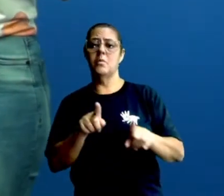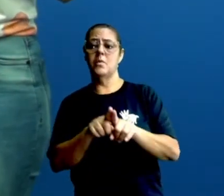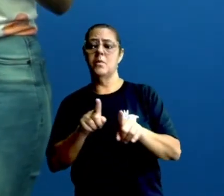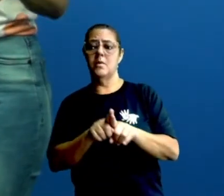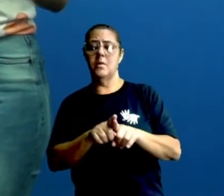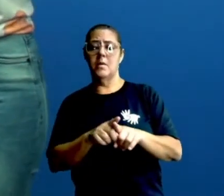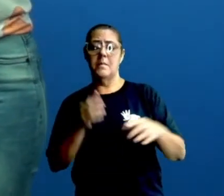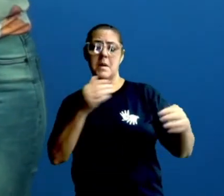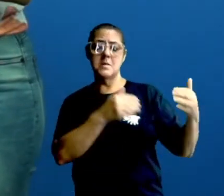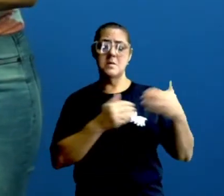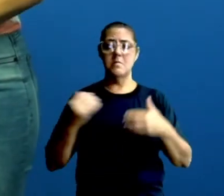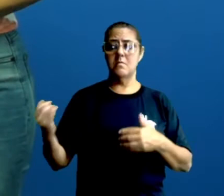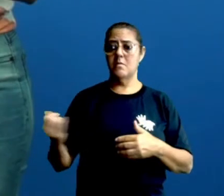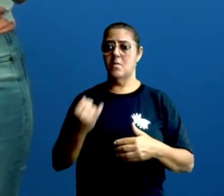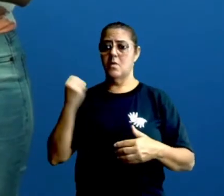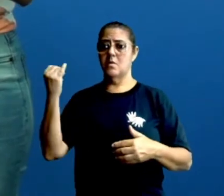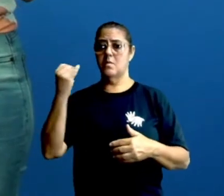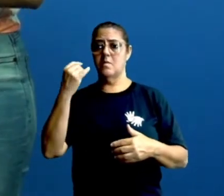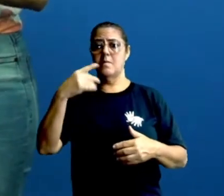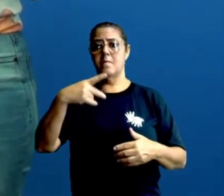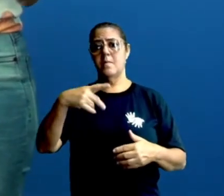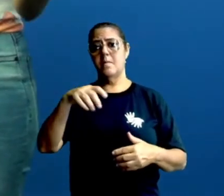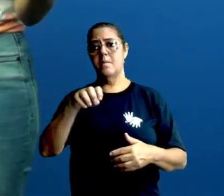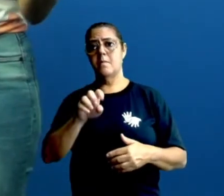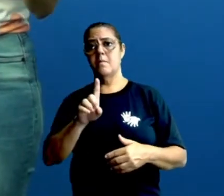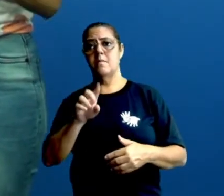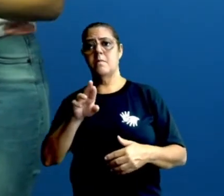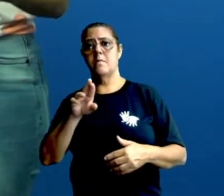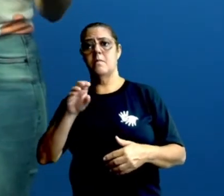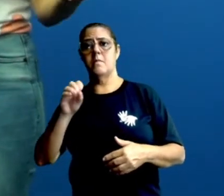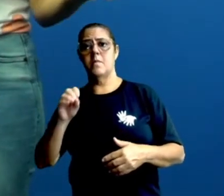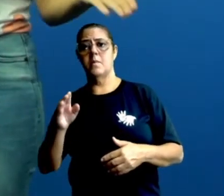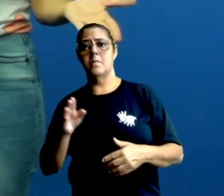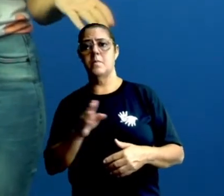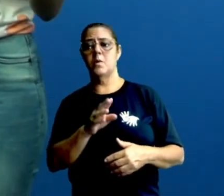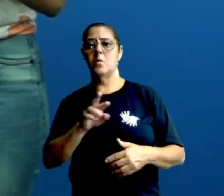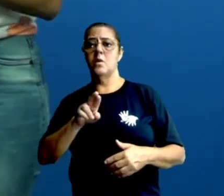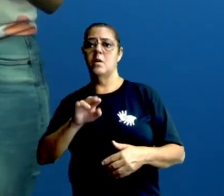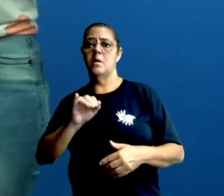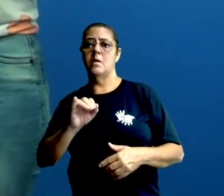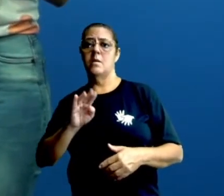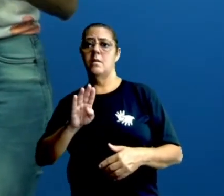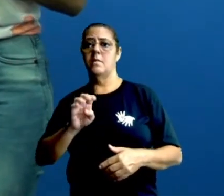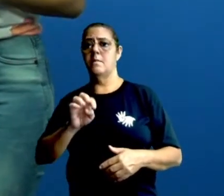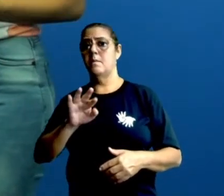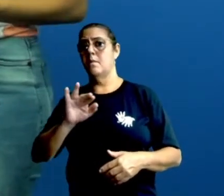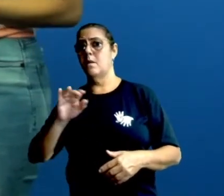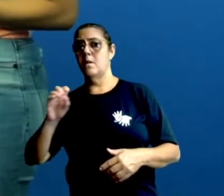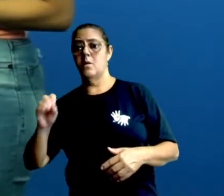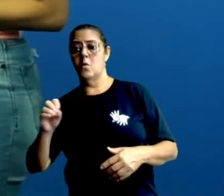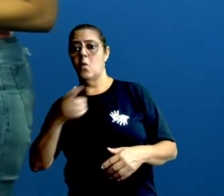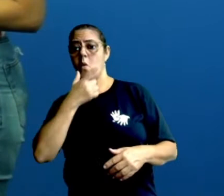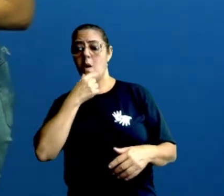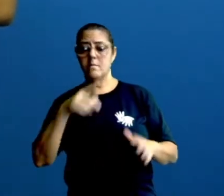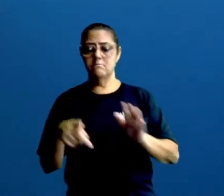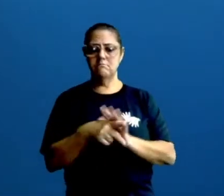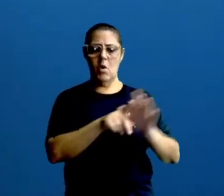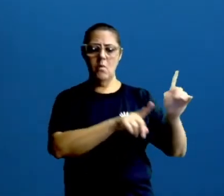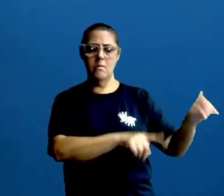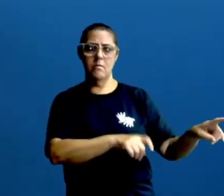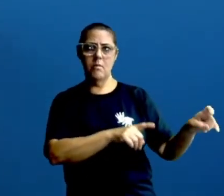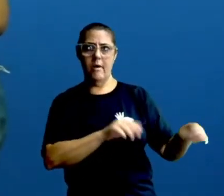com a participação de Pedro Ribeiro da Silva, que era um senhor de engenho e capitão-mor aqui dessa